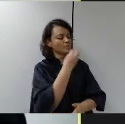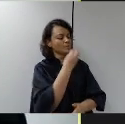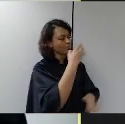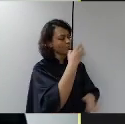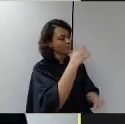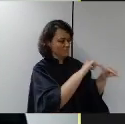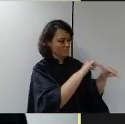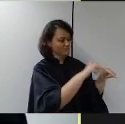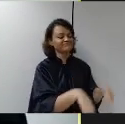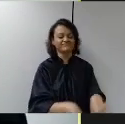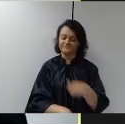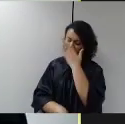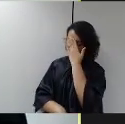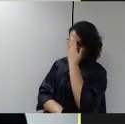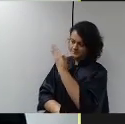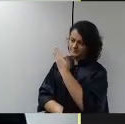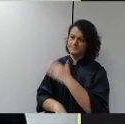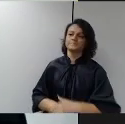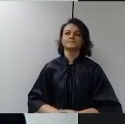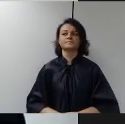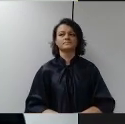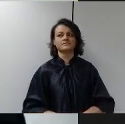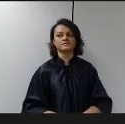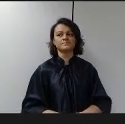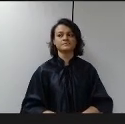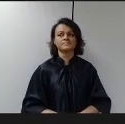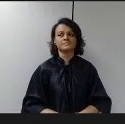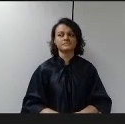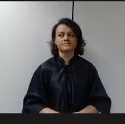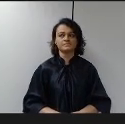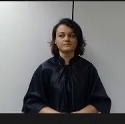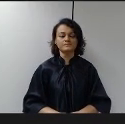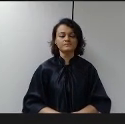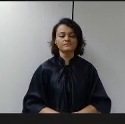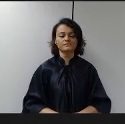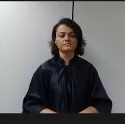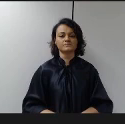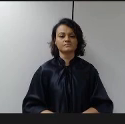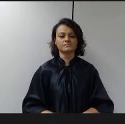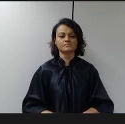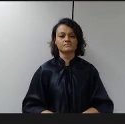Muito obrigado. Convido agora